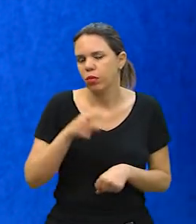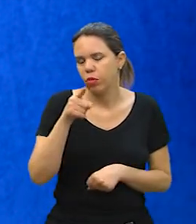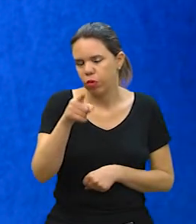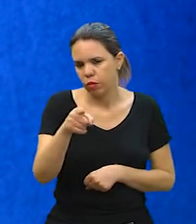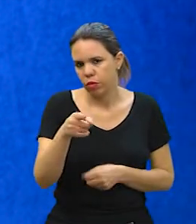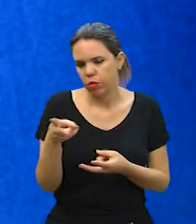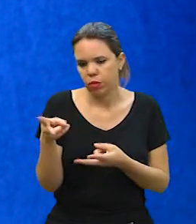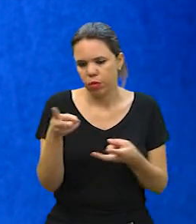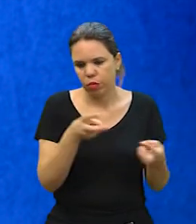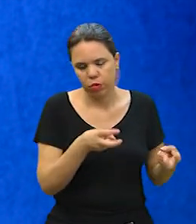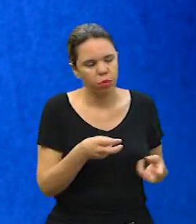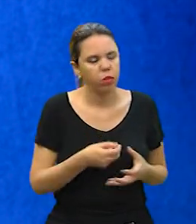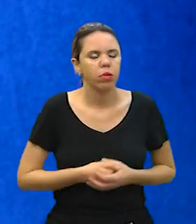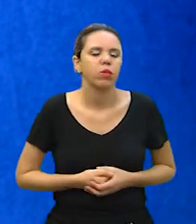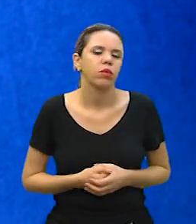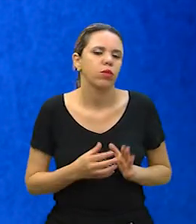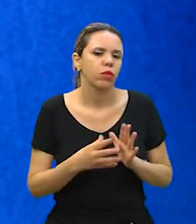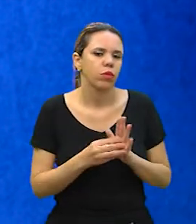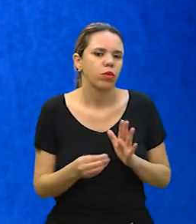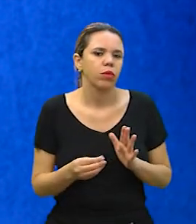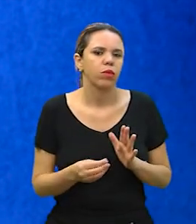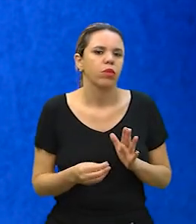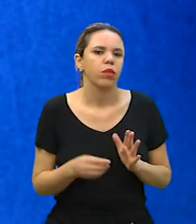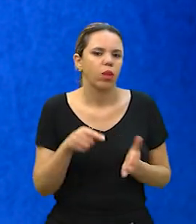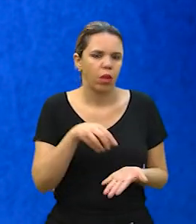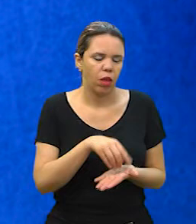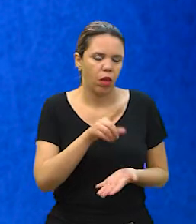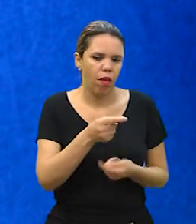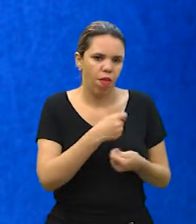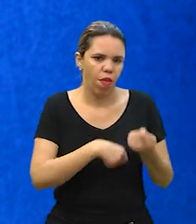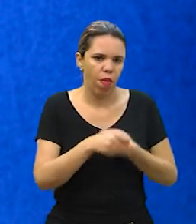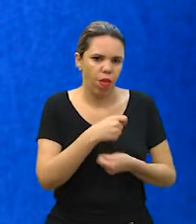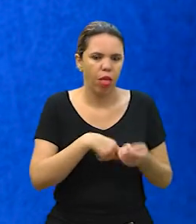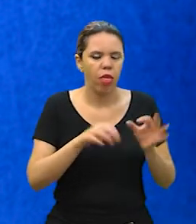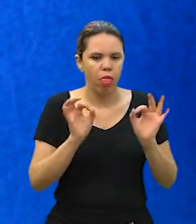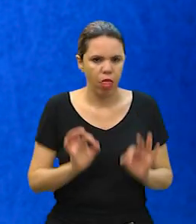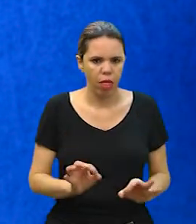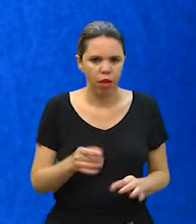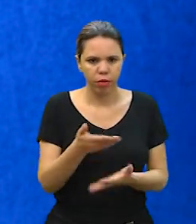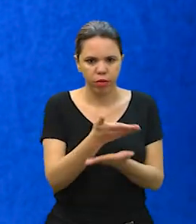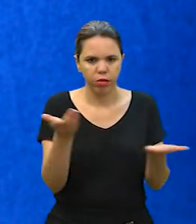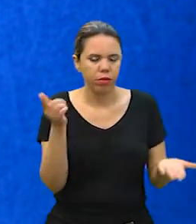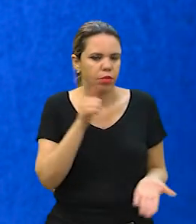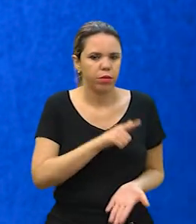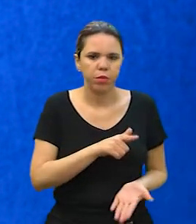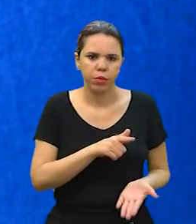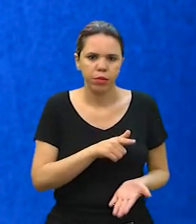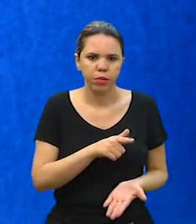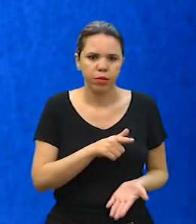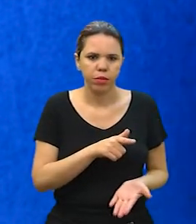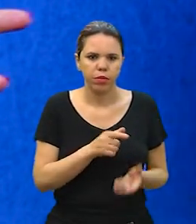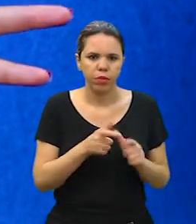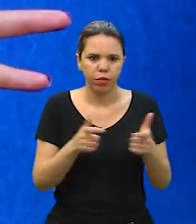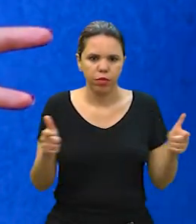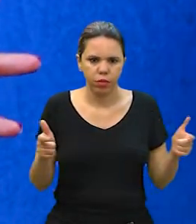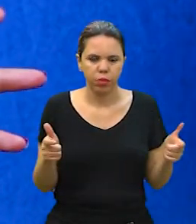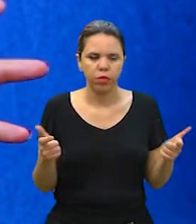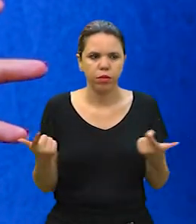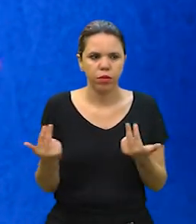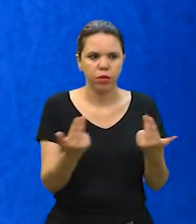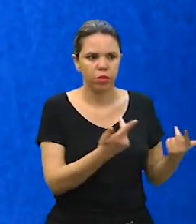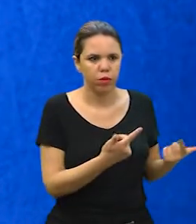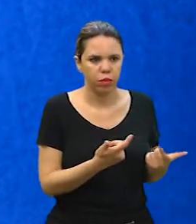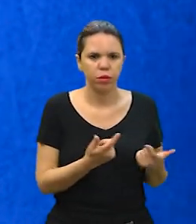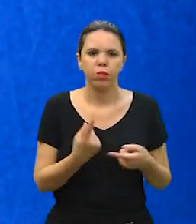quanto tempo que vocês perceberam que o modelo de franchise era um modelo certeiro para que vocês conseguissem